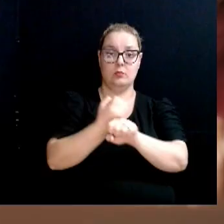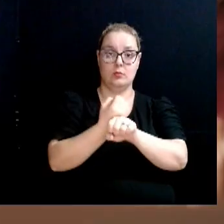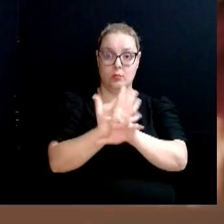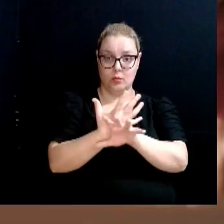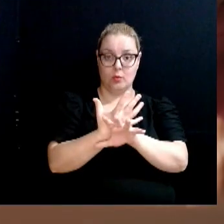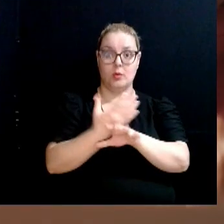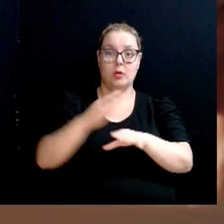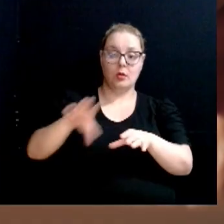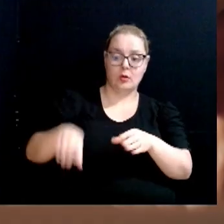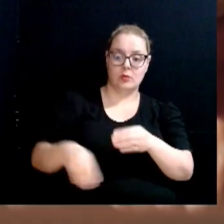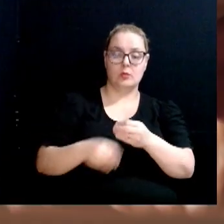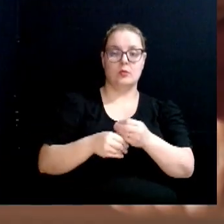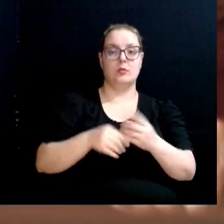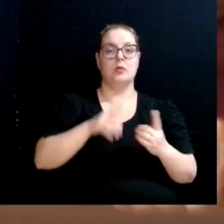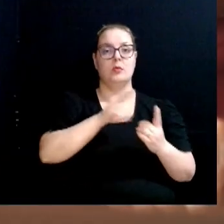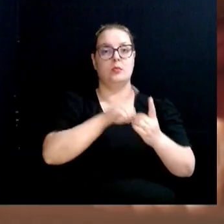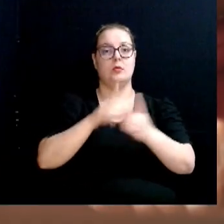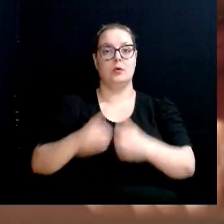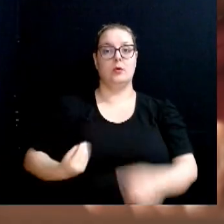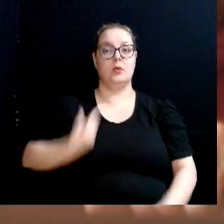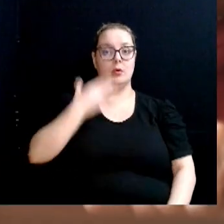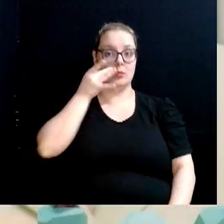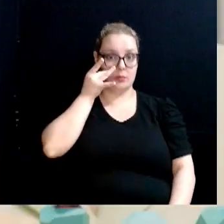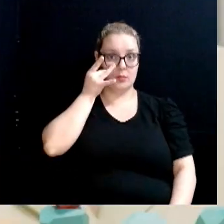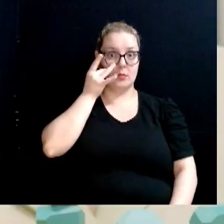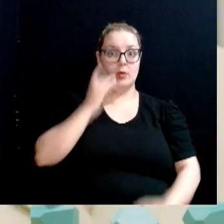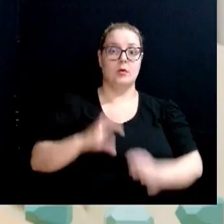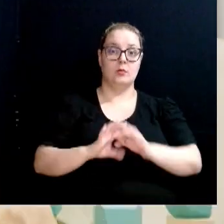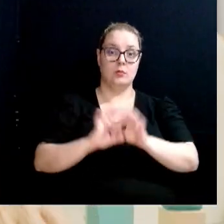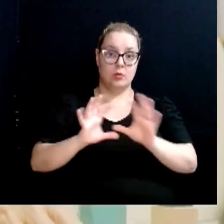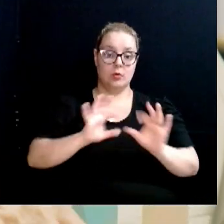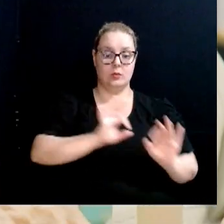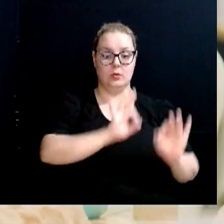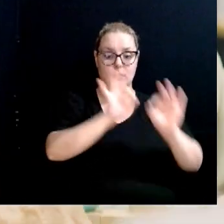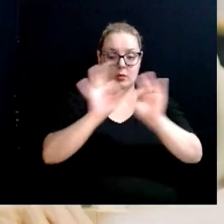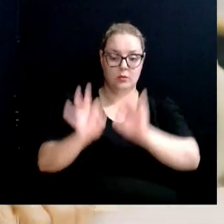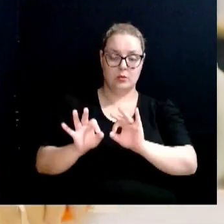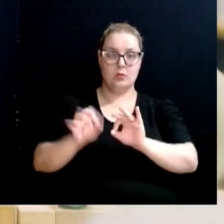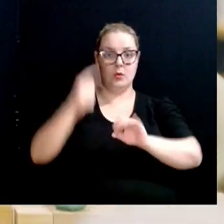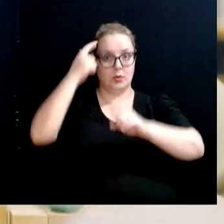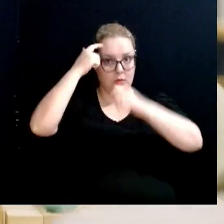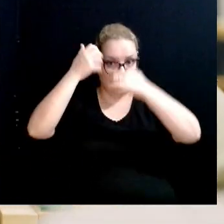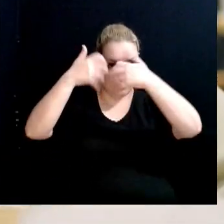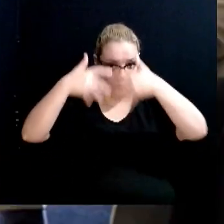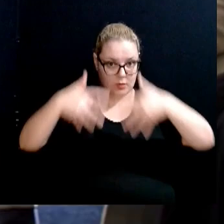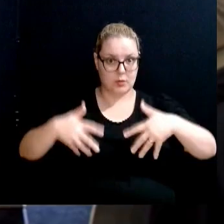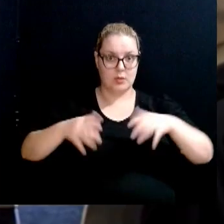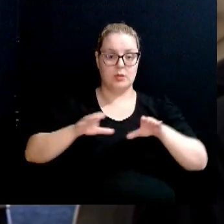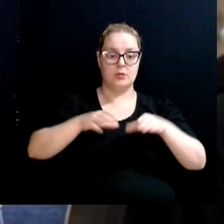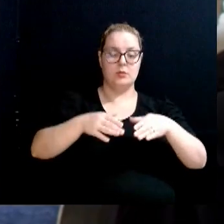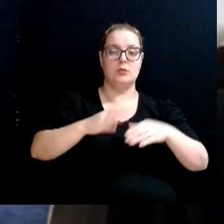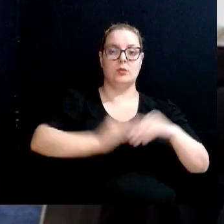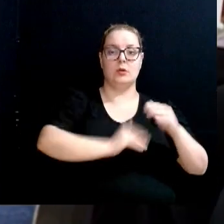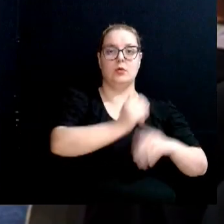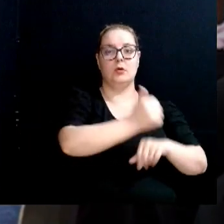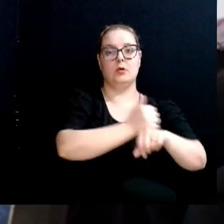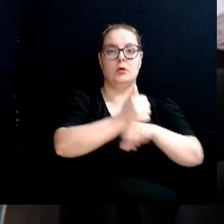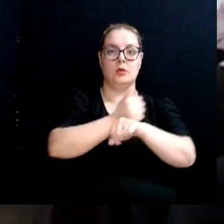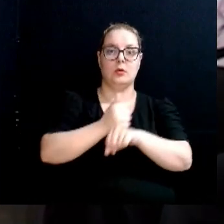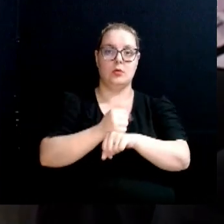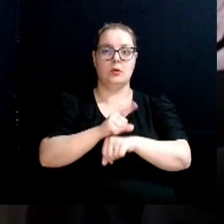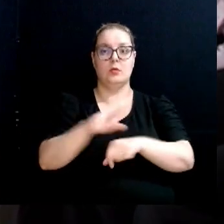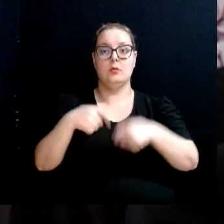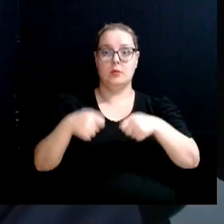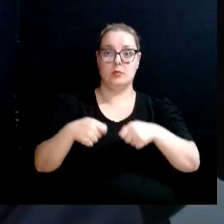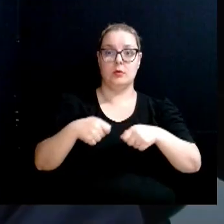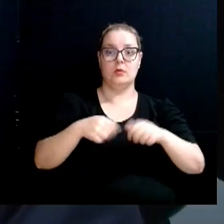às consultas presenciais, permitindo o acompanhamento com neurologistas e equipe multiprofissional sem a necessidade de